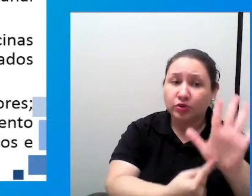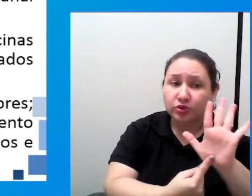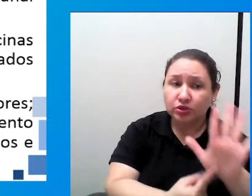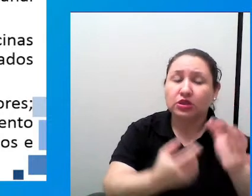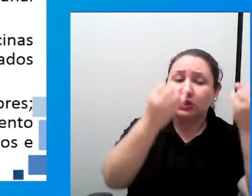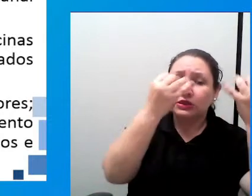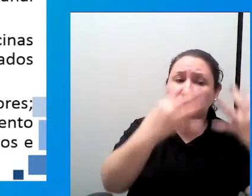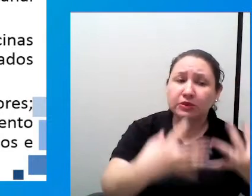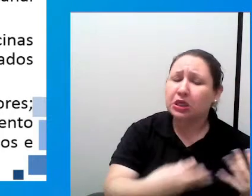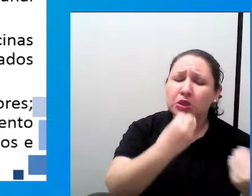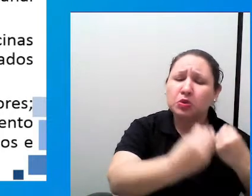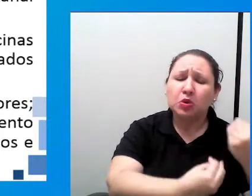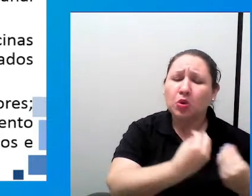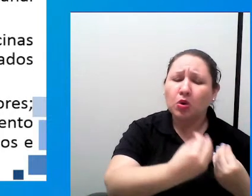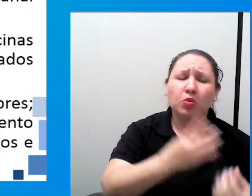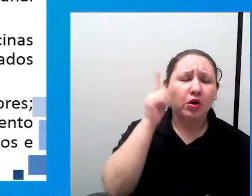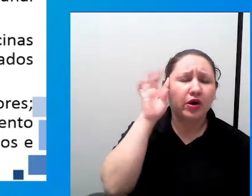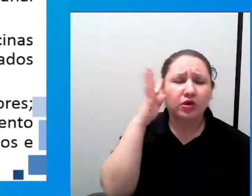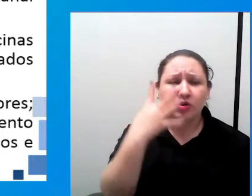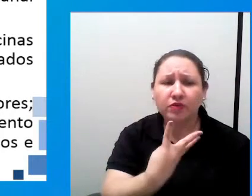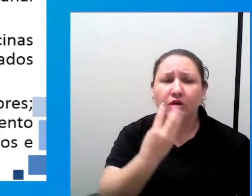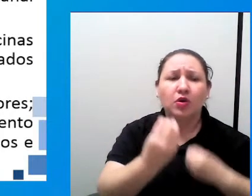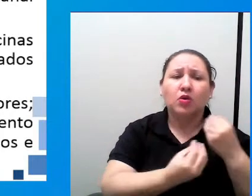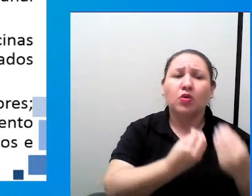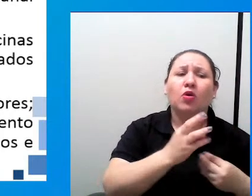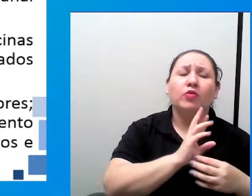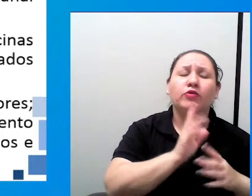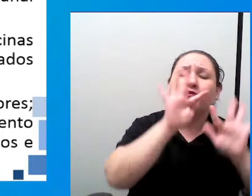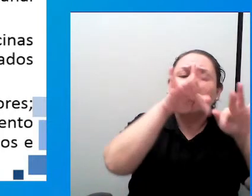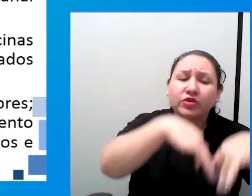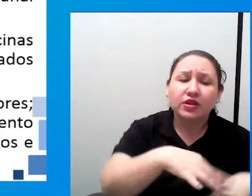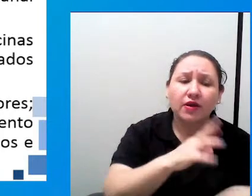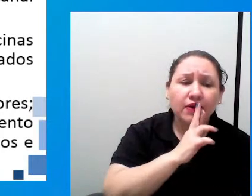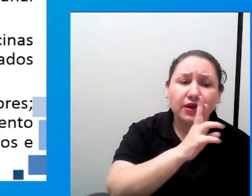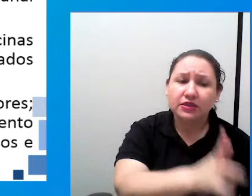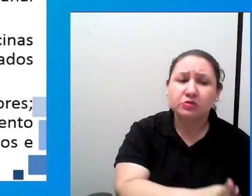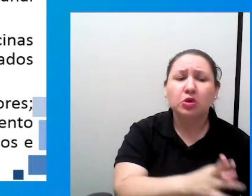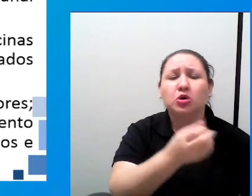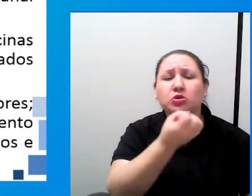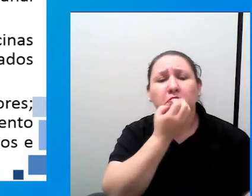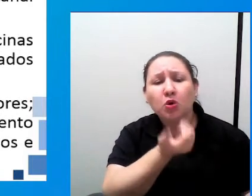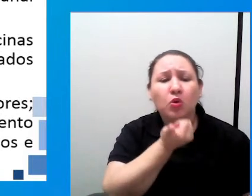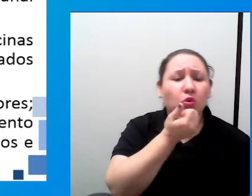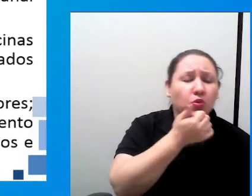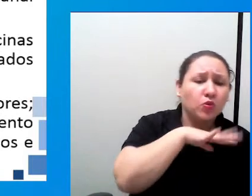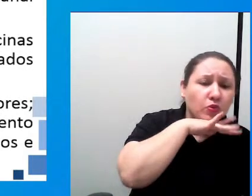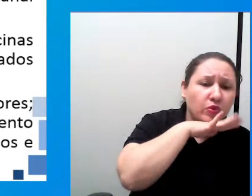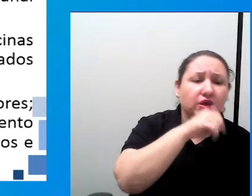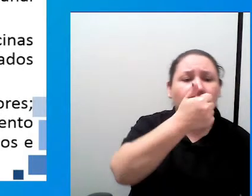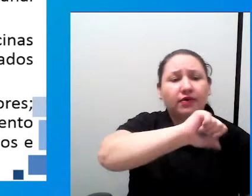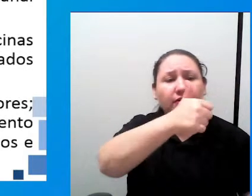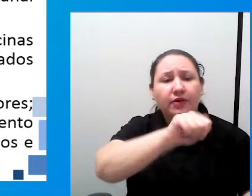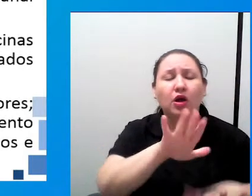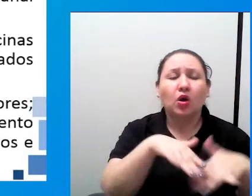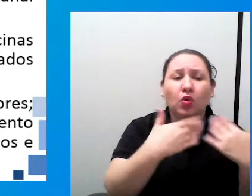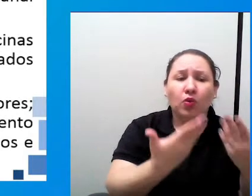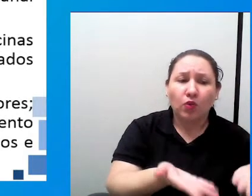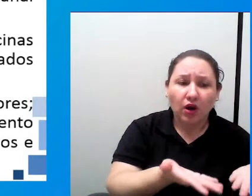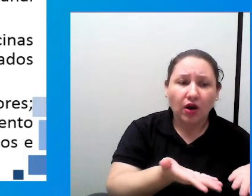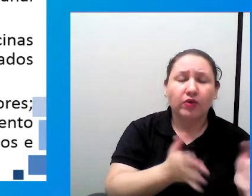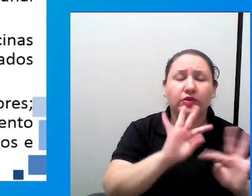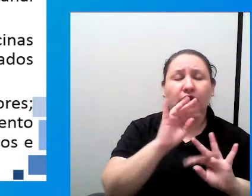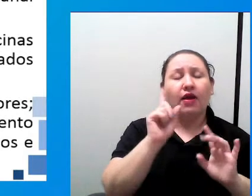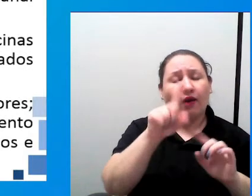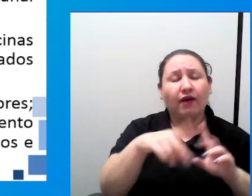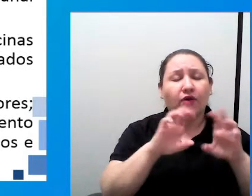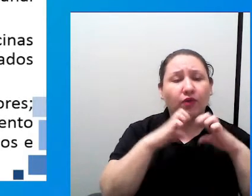aplicada, os resultados colhidos, ou então, às vezes, executando oficinas durante a Semana Tecnológica. Então, é um